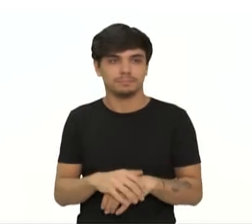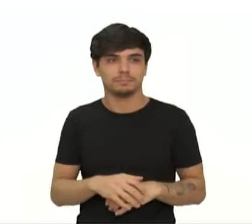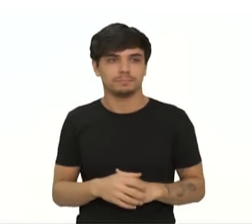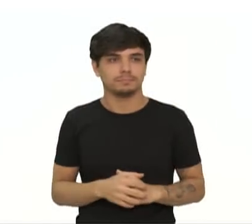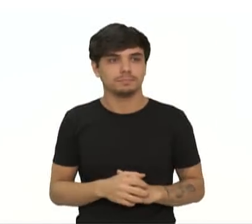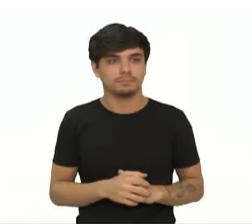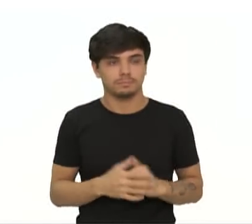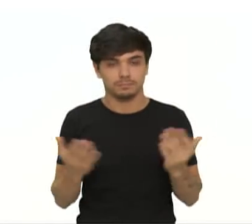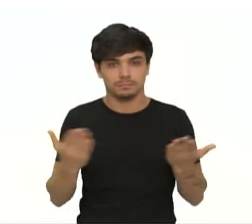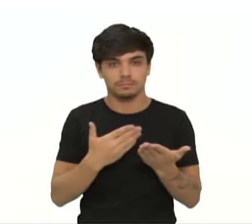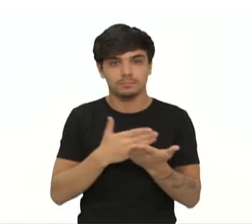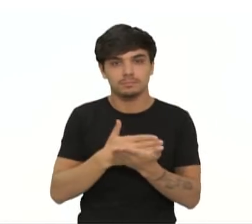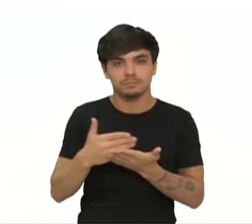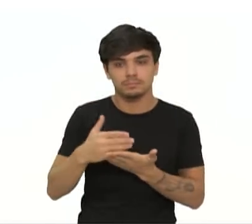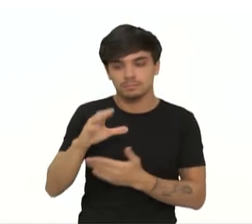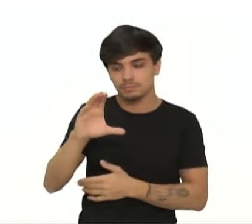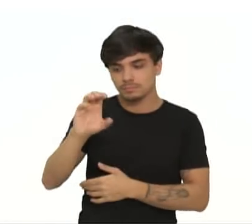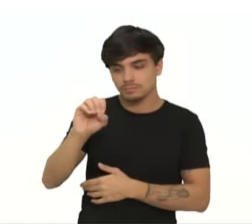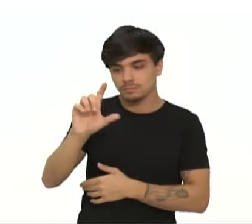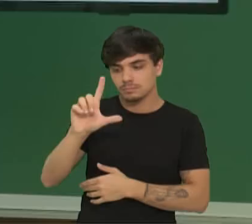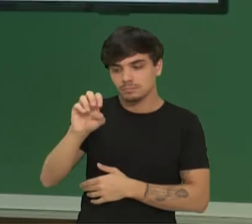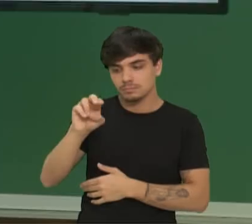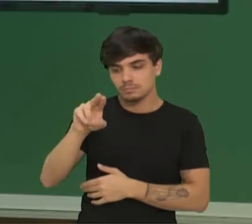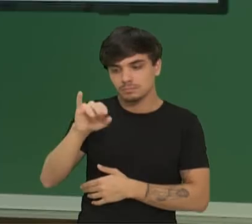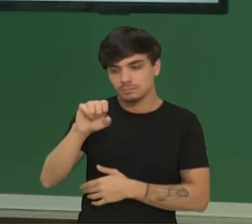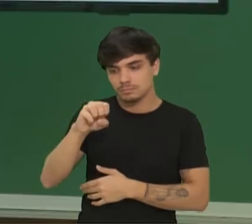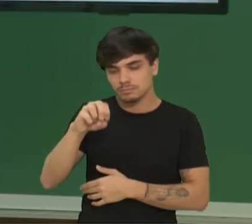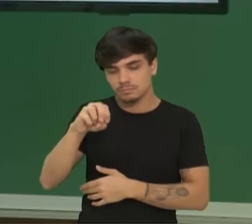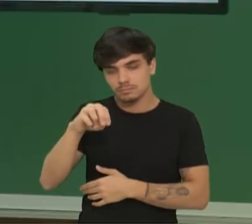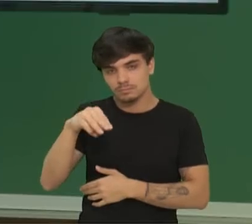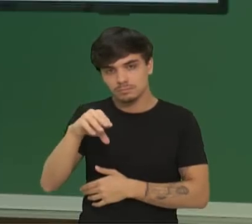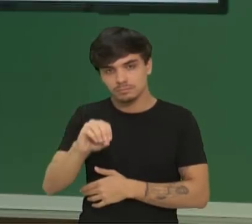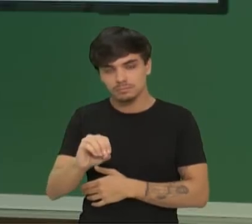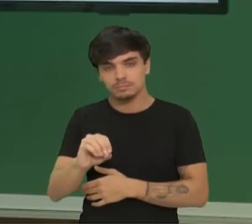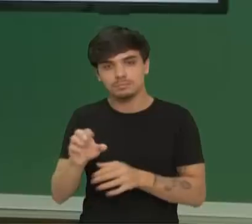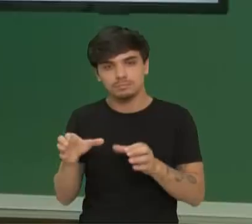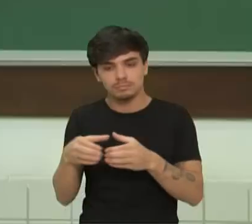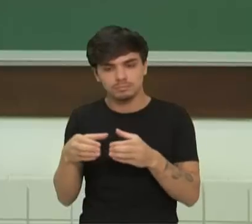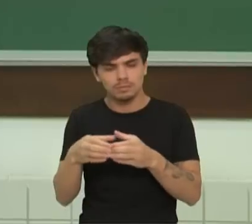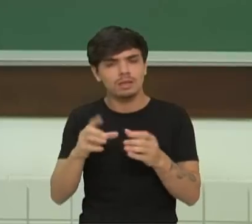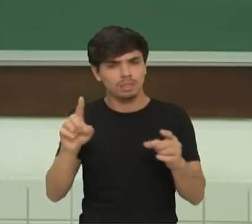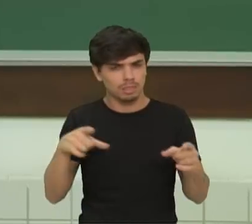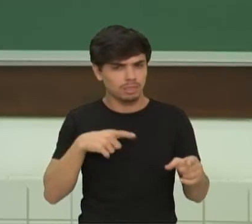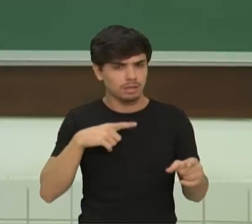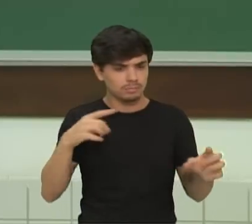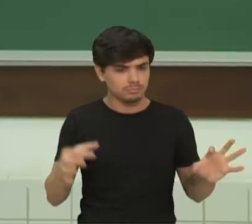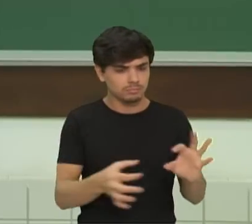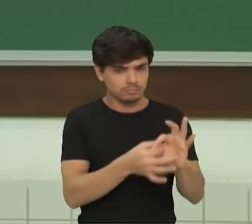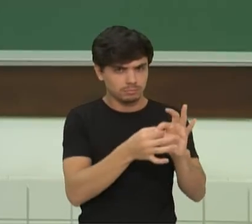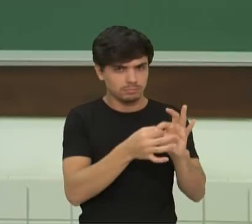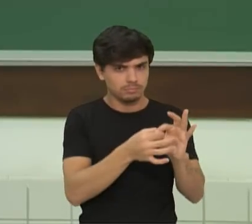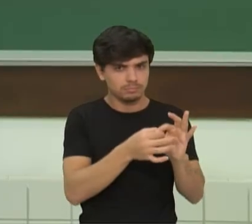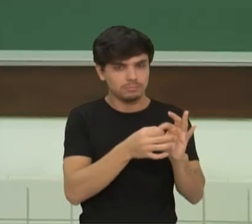Vamos estudar agora o colonialismo, que tem a ver com o mercantilismo. Lembra das características, dos princípios,